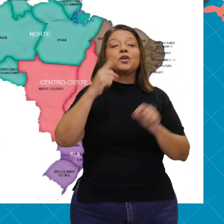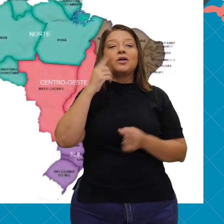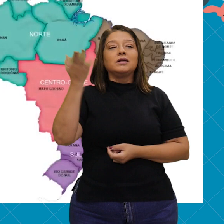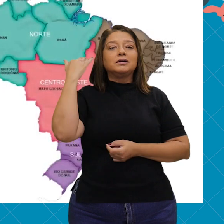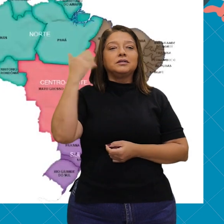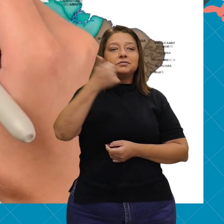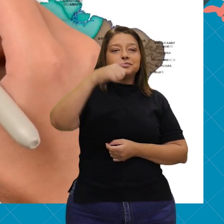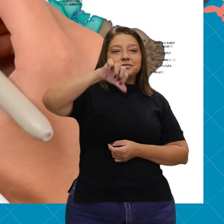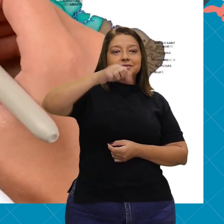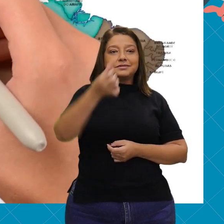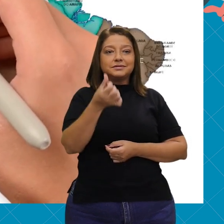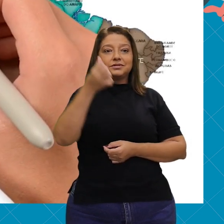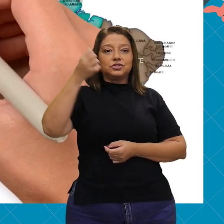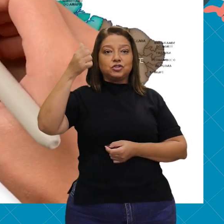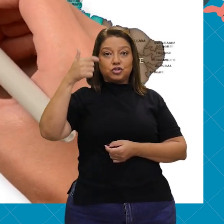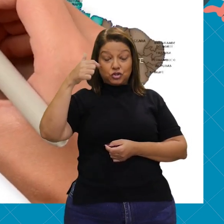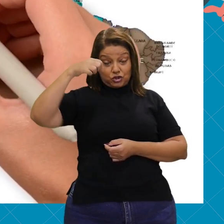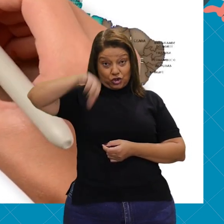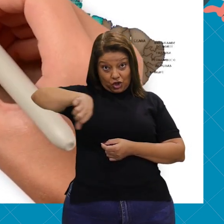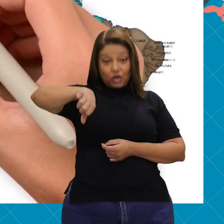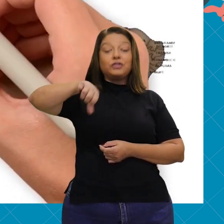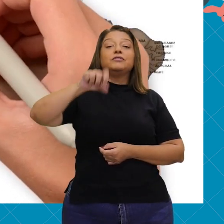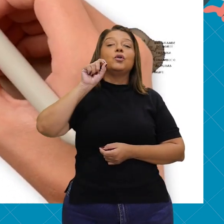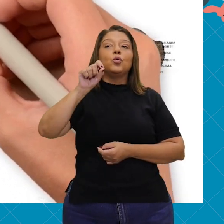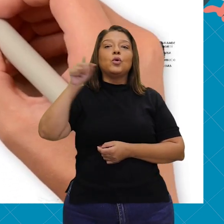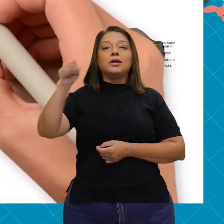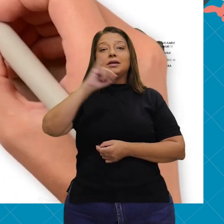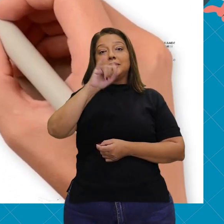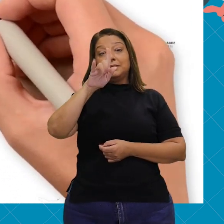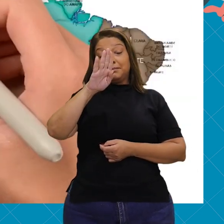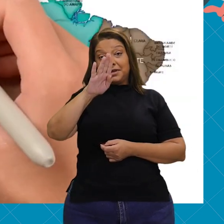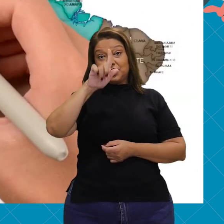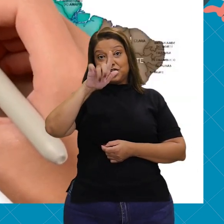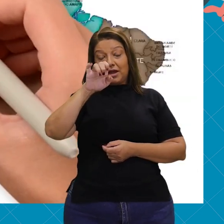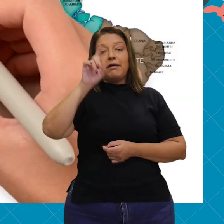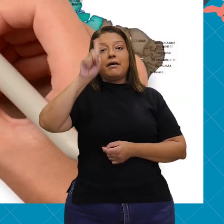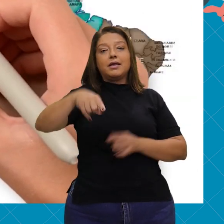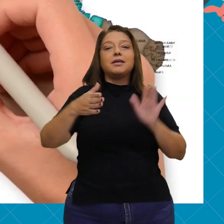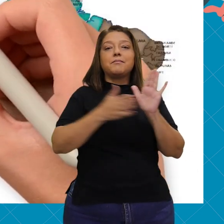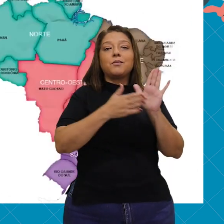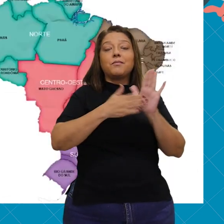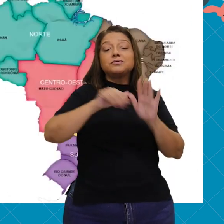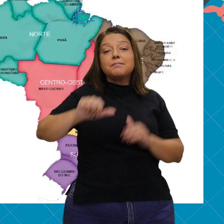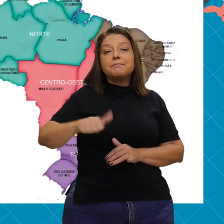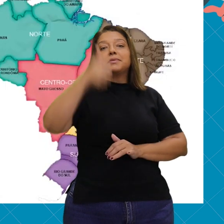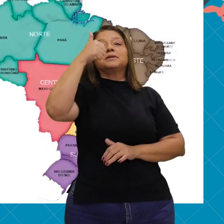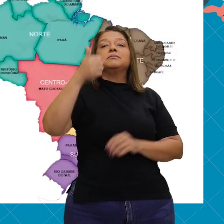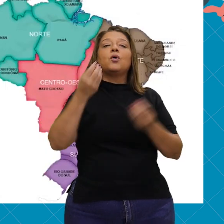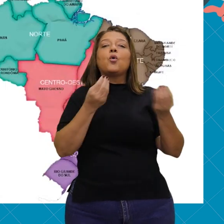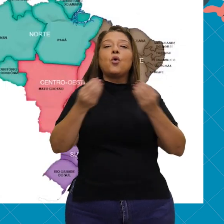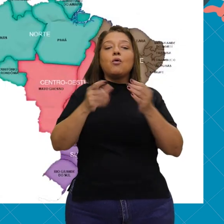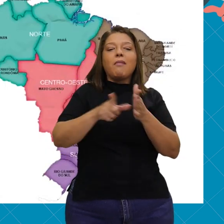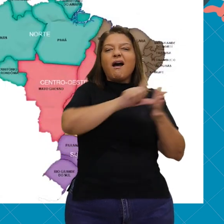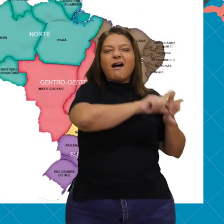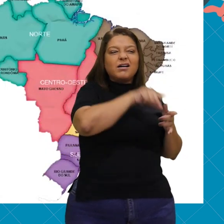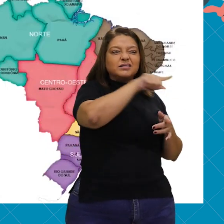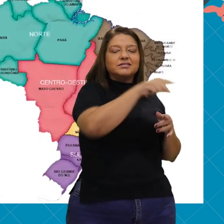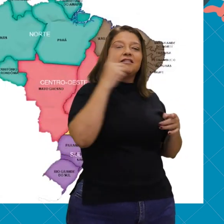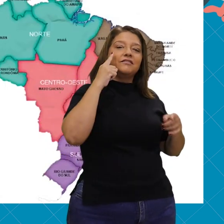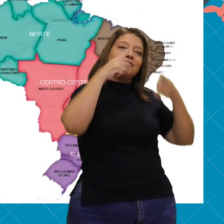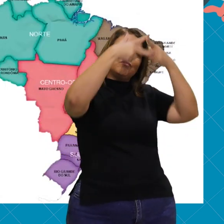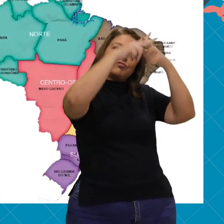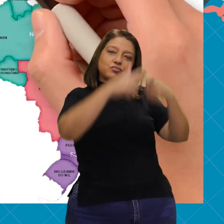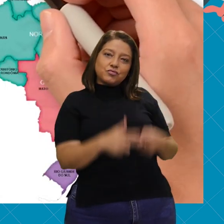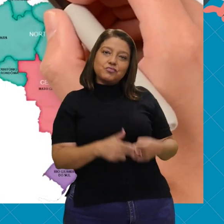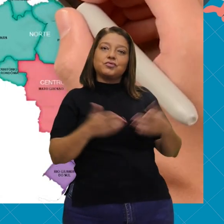1969, o IBGE lançou a sua segunda proposta de regionalização do Brasil, que nada mais era do que uma revisão da proposta anterior.